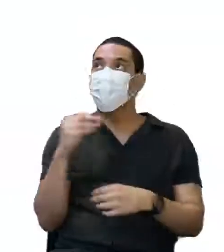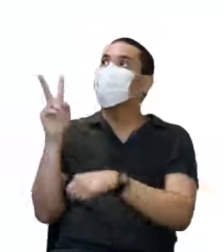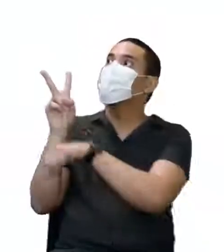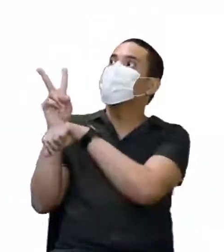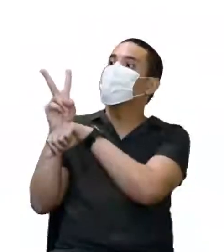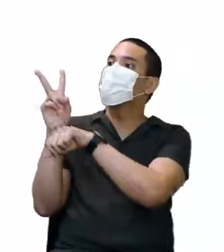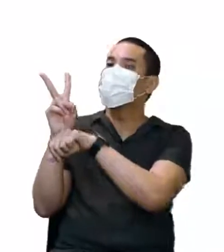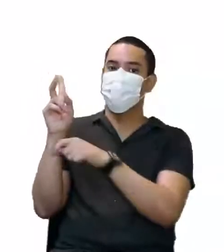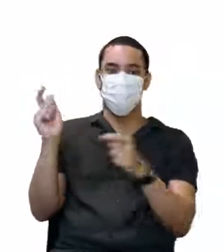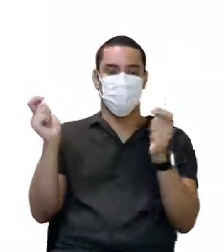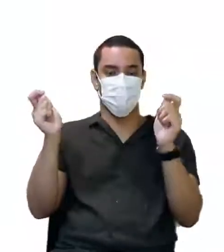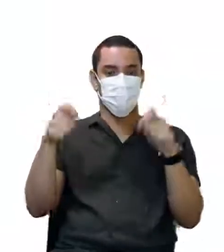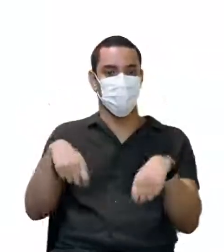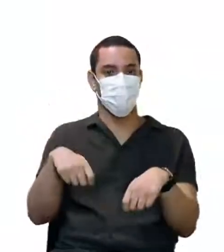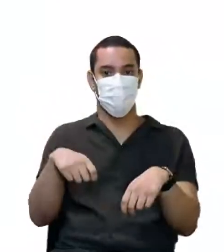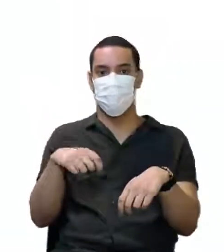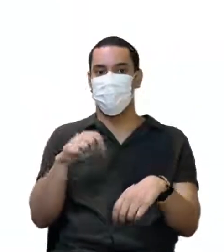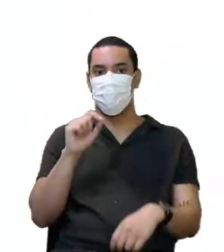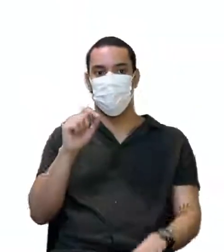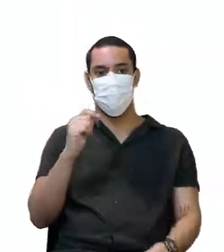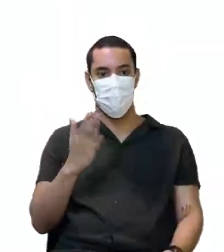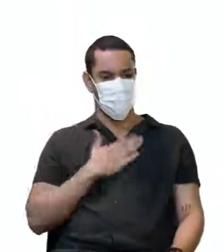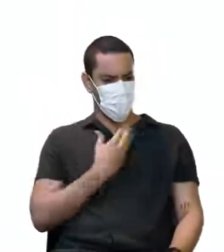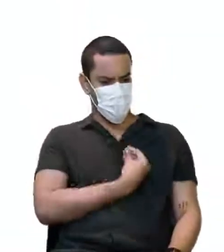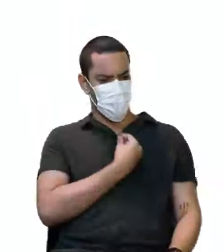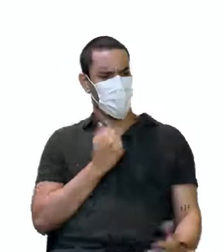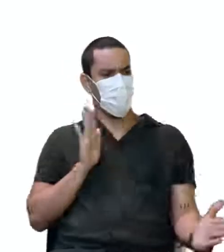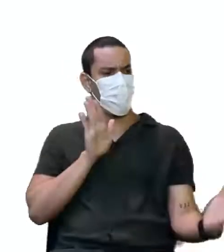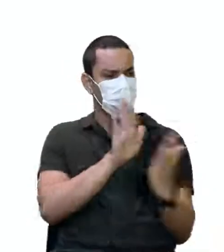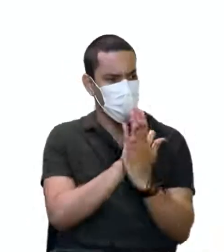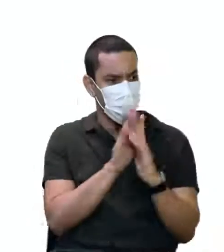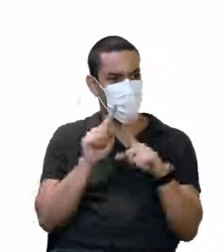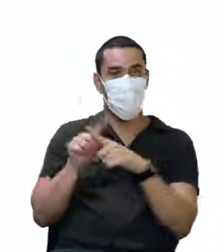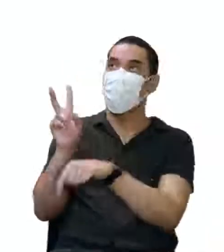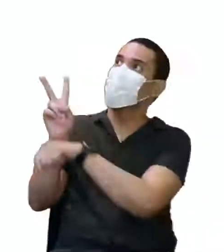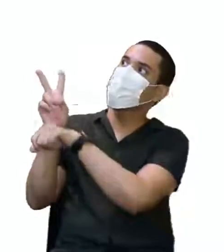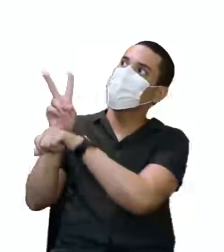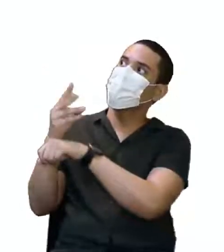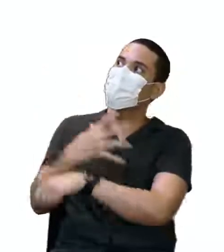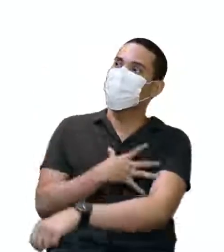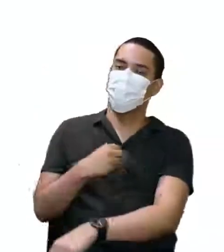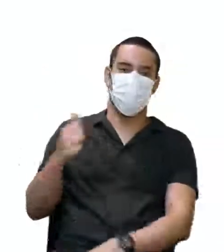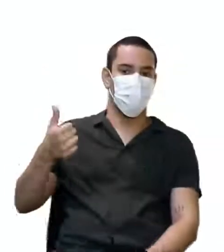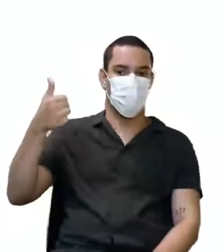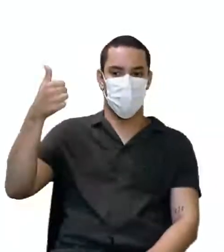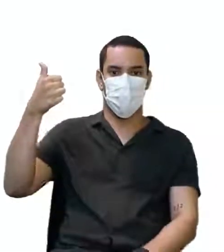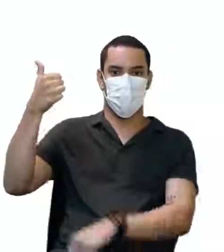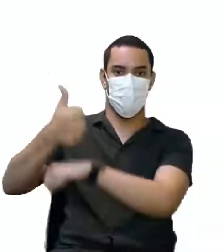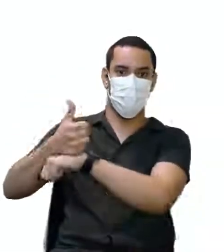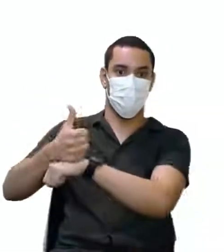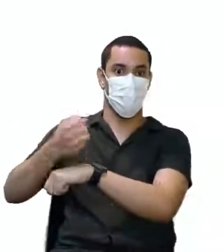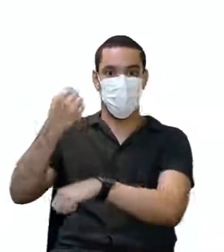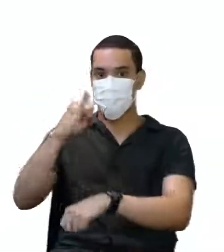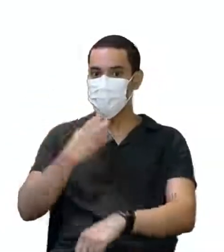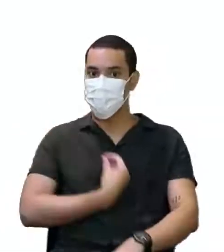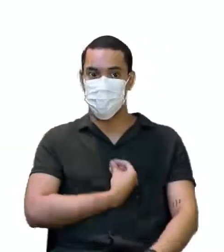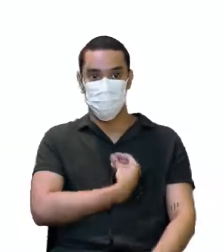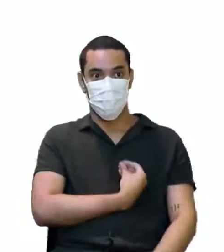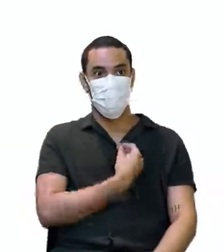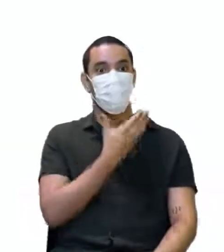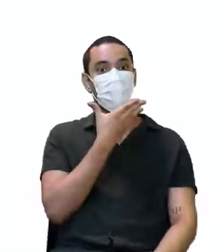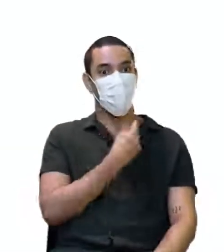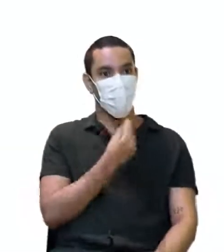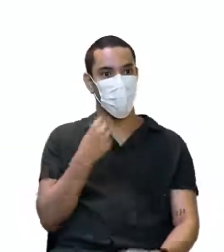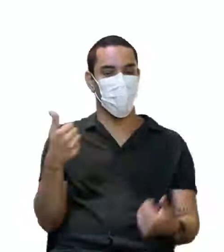até, em algum caso, se colocar a própria vida ali para proteger a prole, tá bom? Se não tivesse a presença do macho ali por